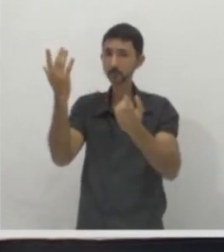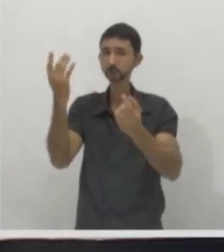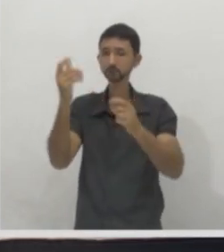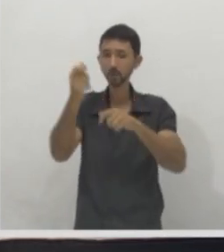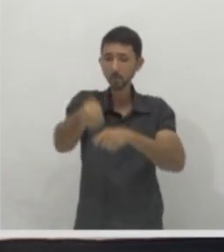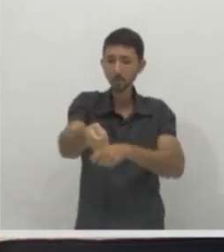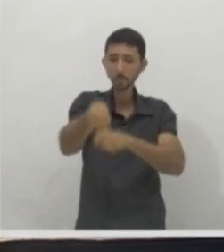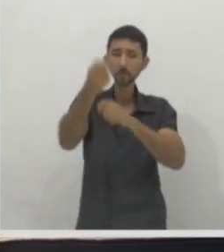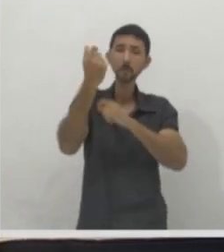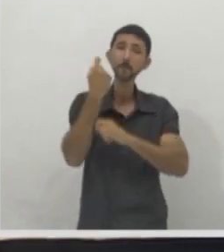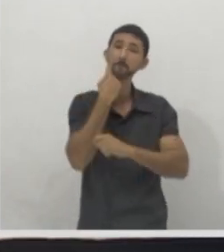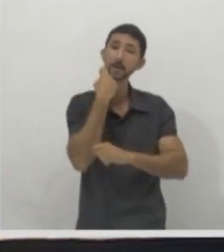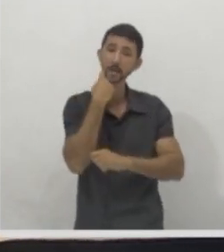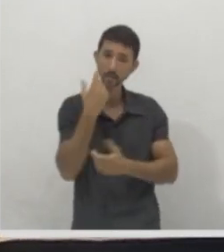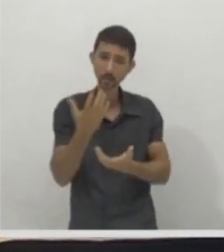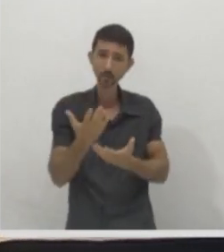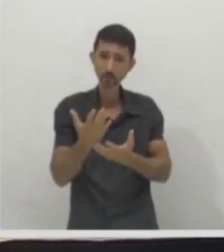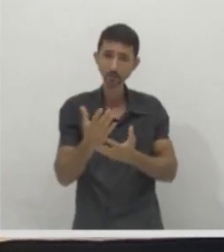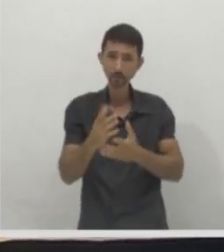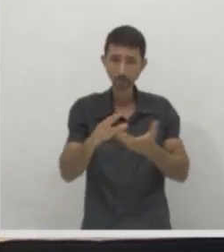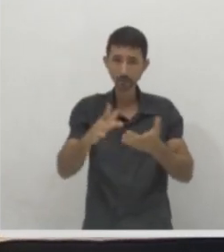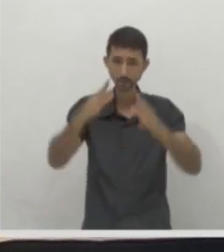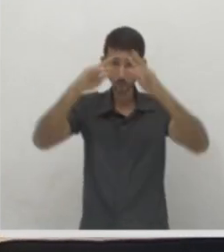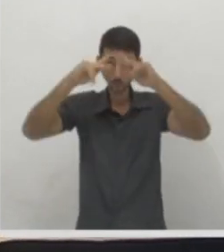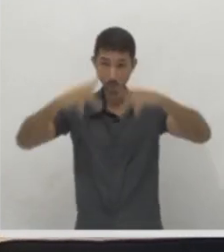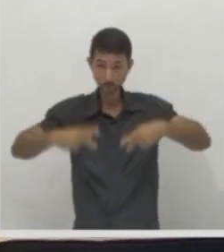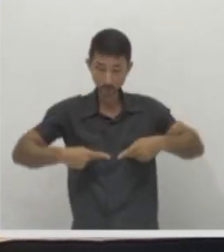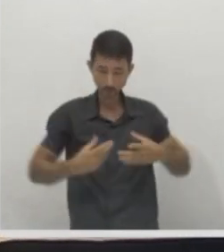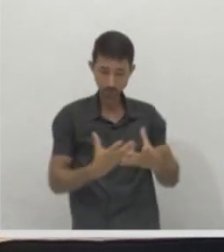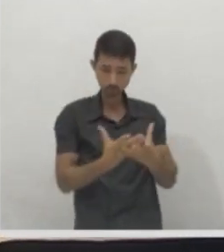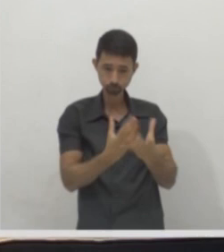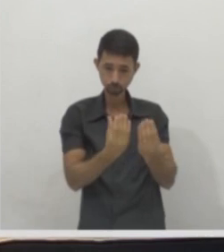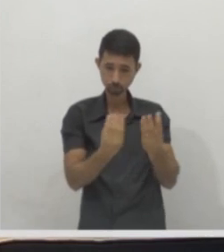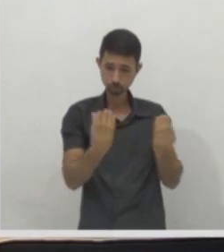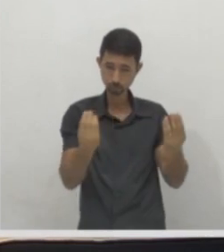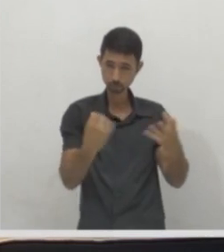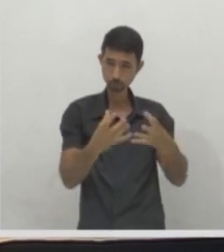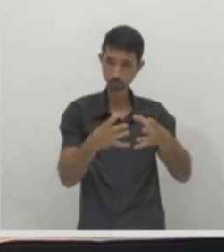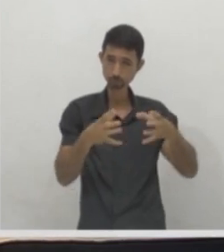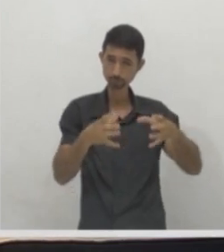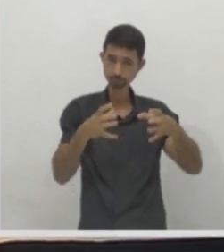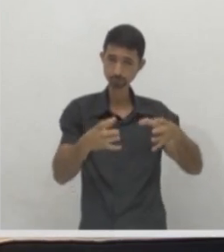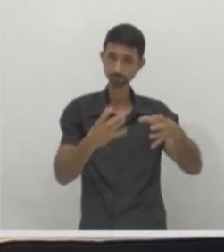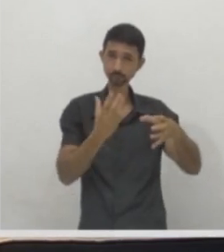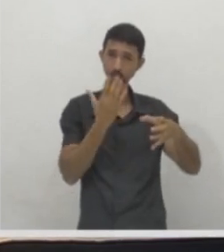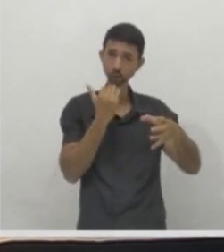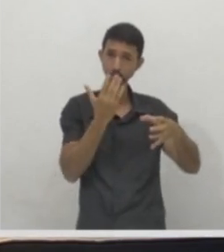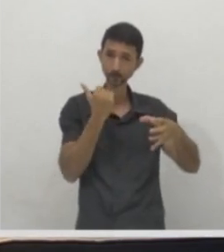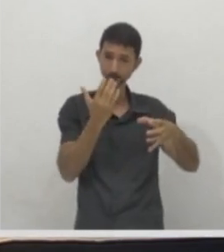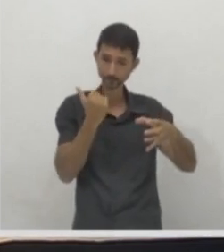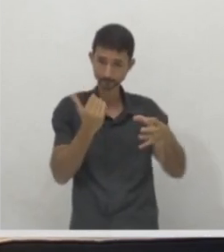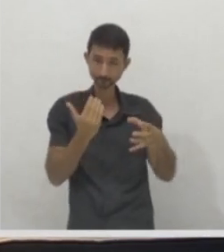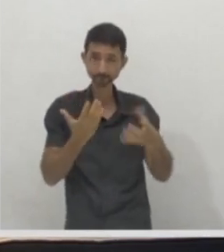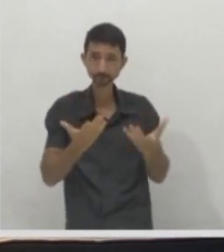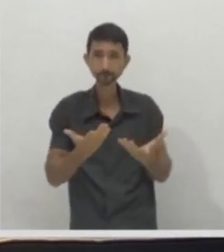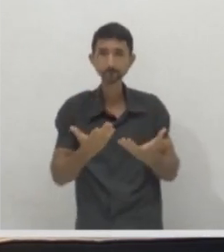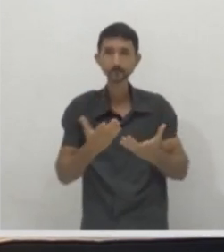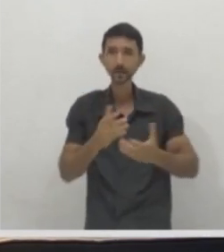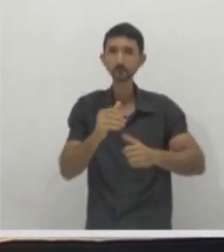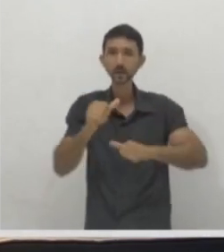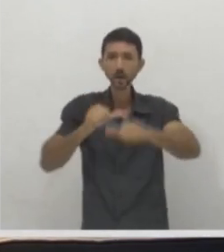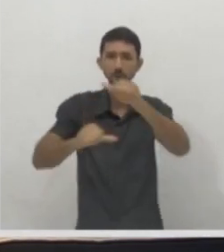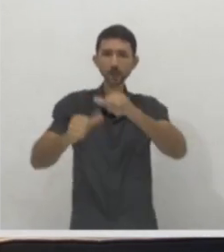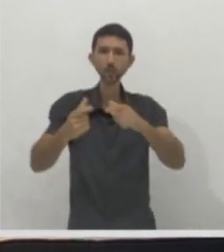tivesse muito mais possibilidade de comida. Tá? Bem, com essa